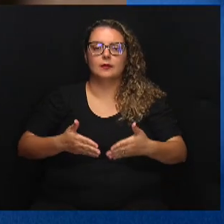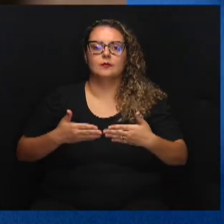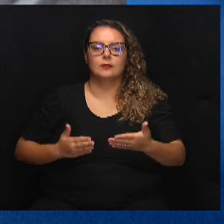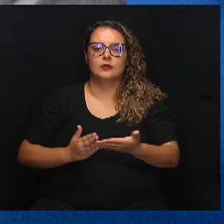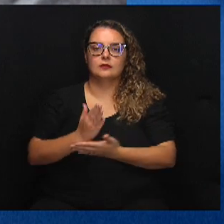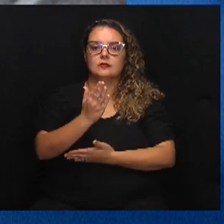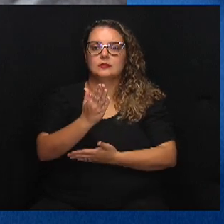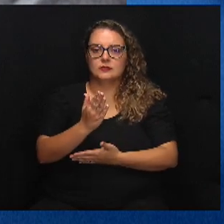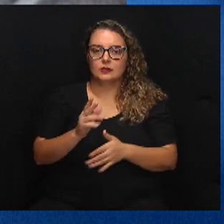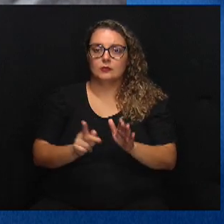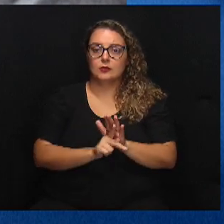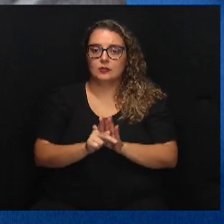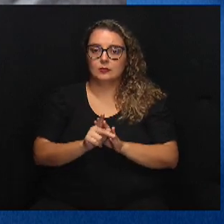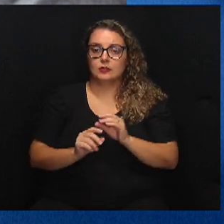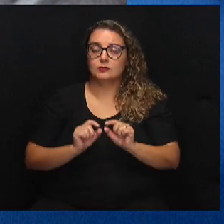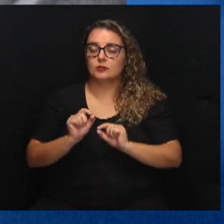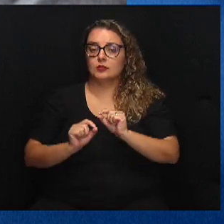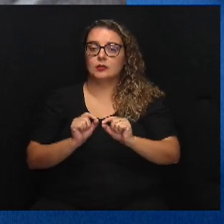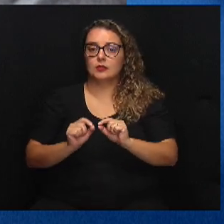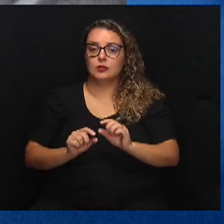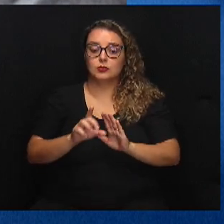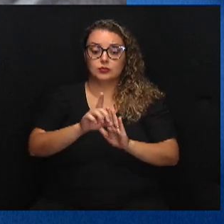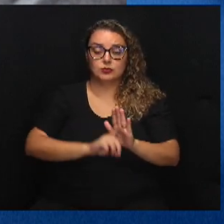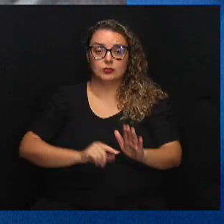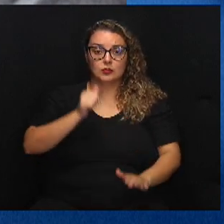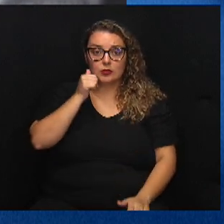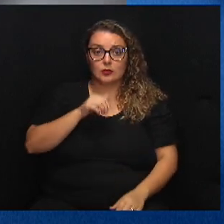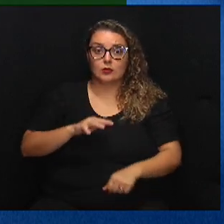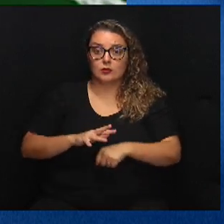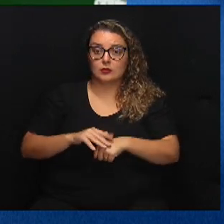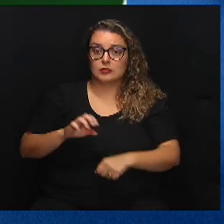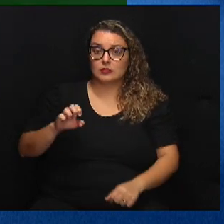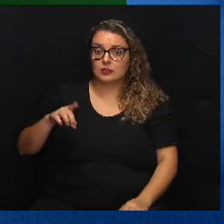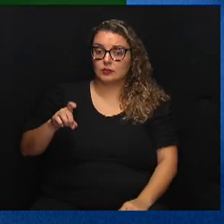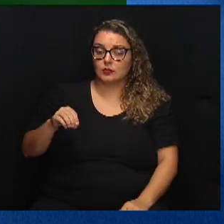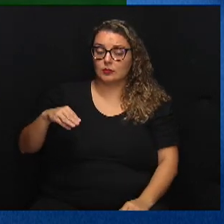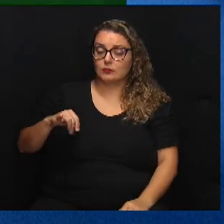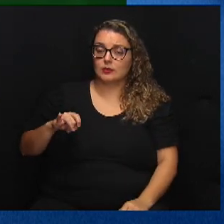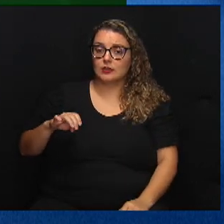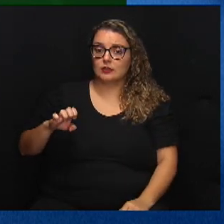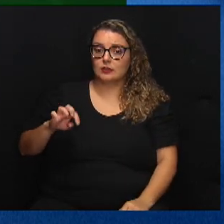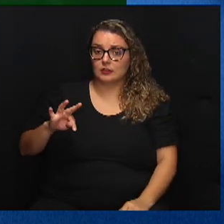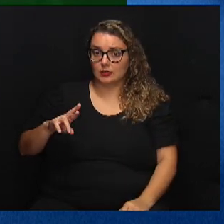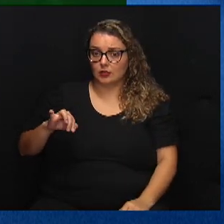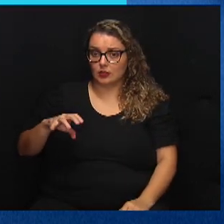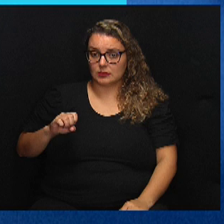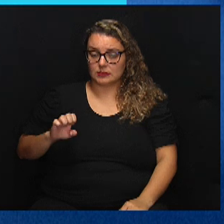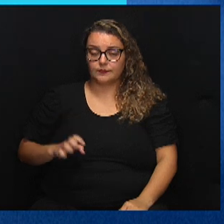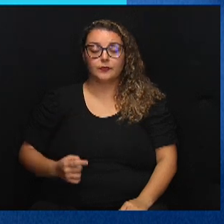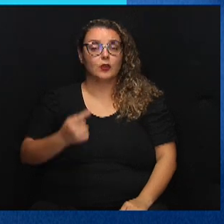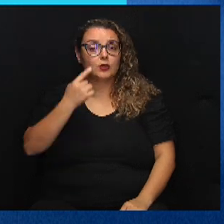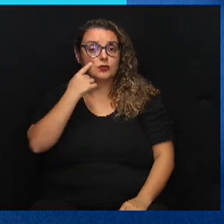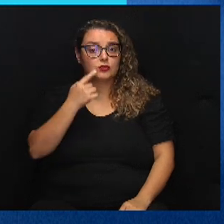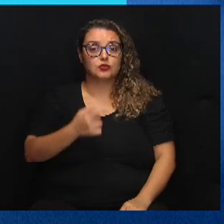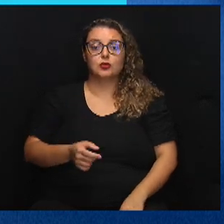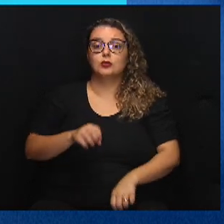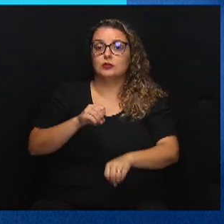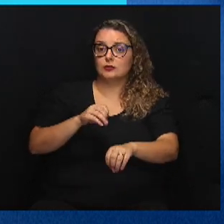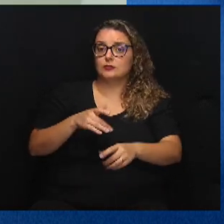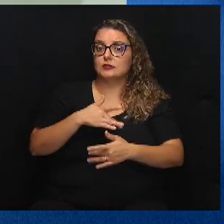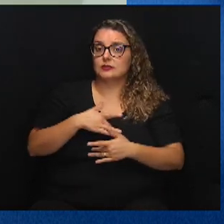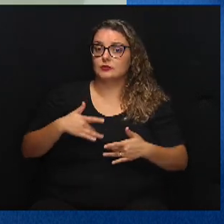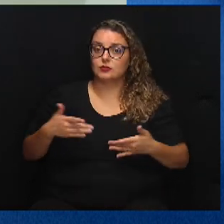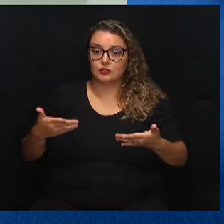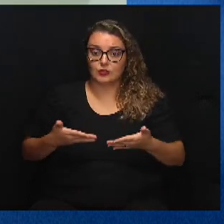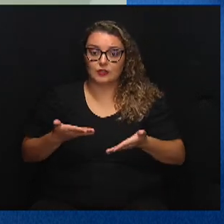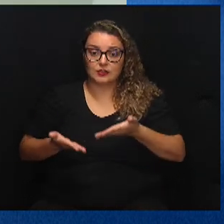de projeto que trata dos direitos das mulheres com endometriose. Hoje tem De Olho na Educação e Saúde Agora, que